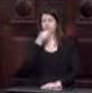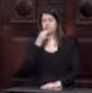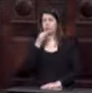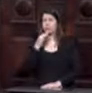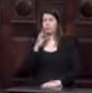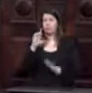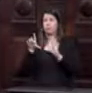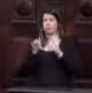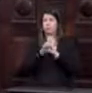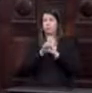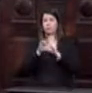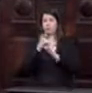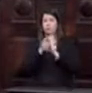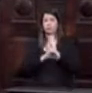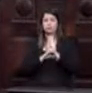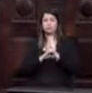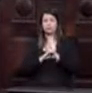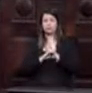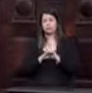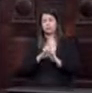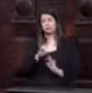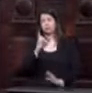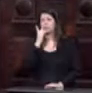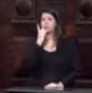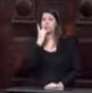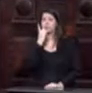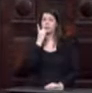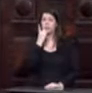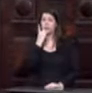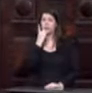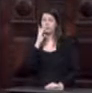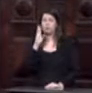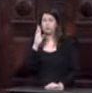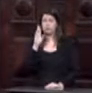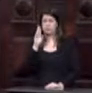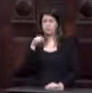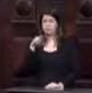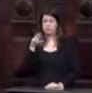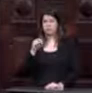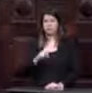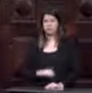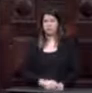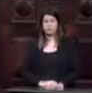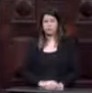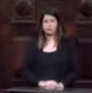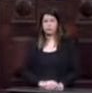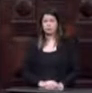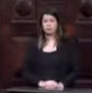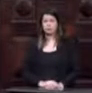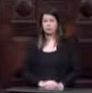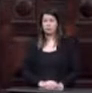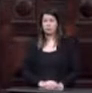de Legislação Constitucional Complementar e Códigos, deputado Bruno Dauari.